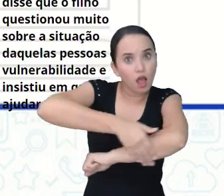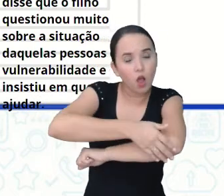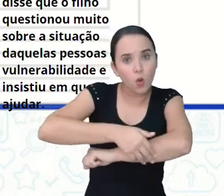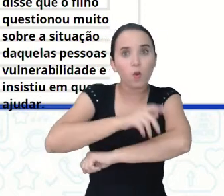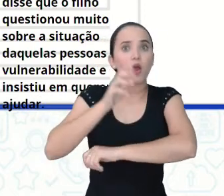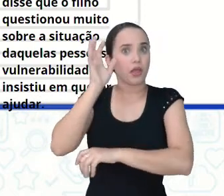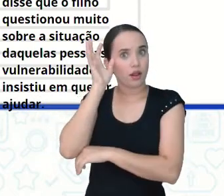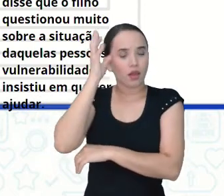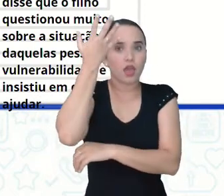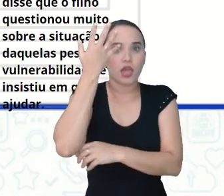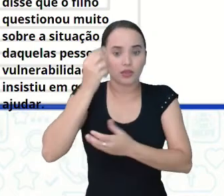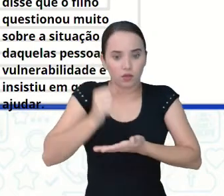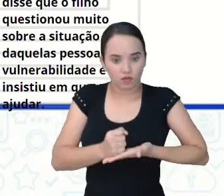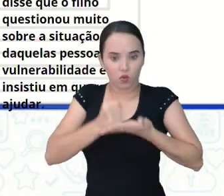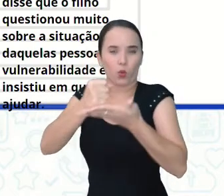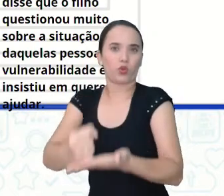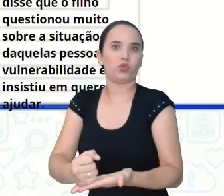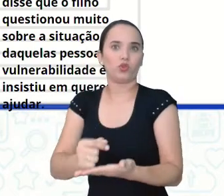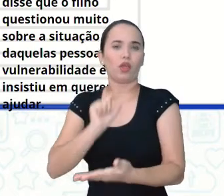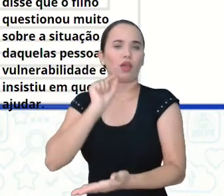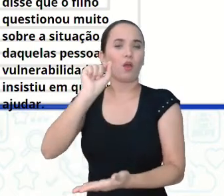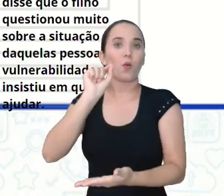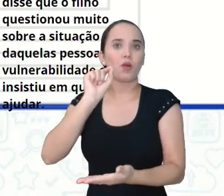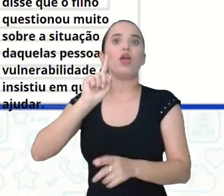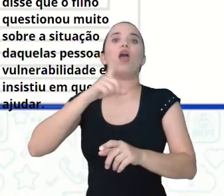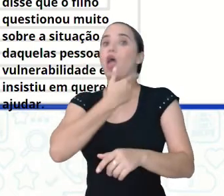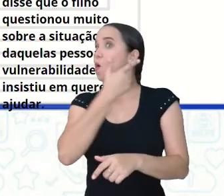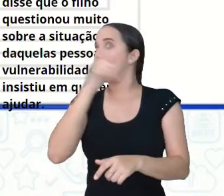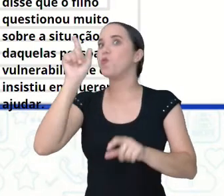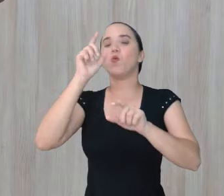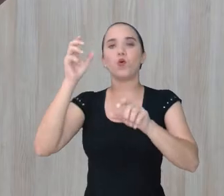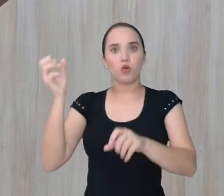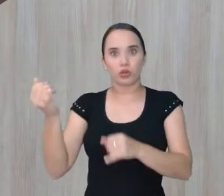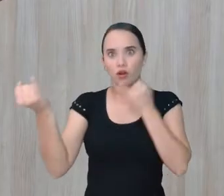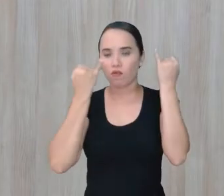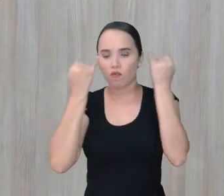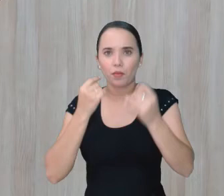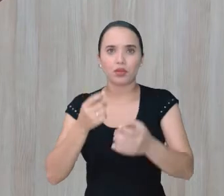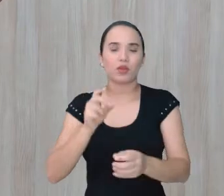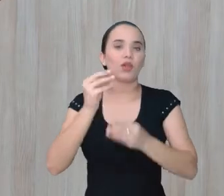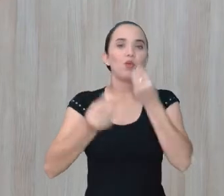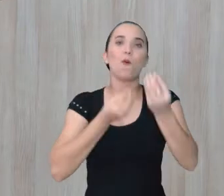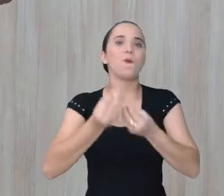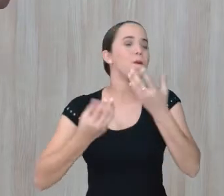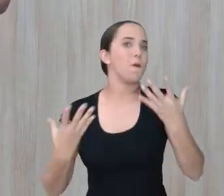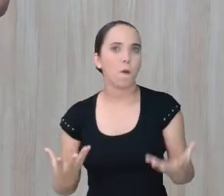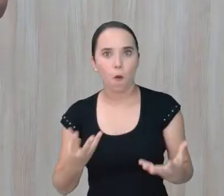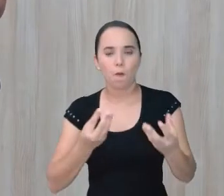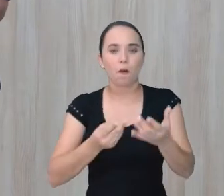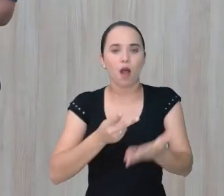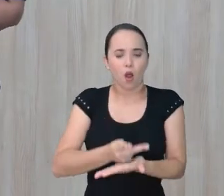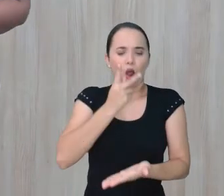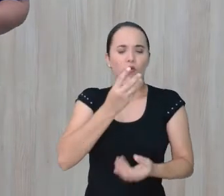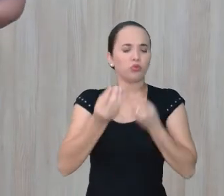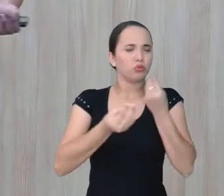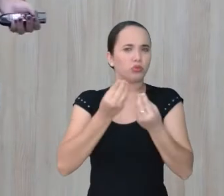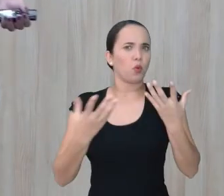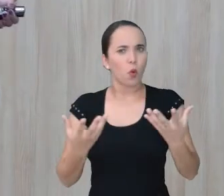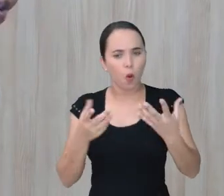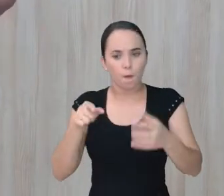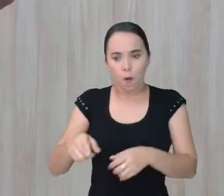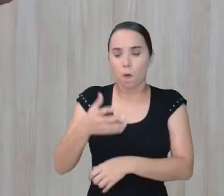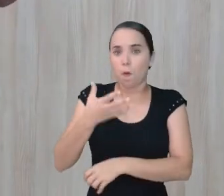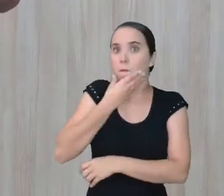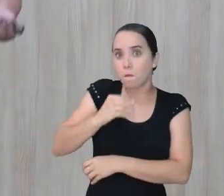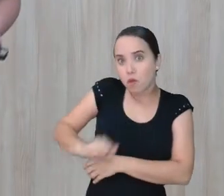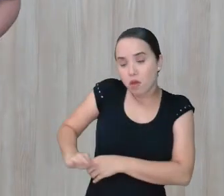uma informação ele está te dando, ele está dando o como. Como aconteceu? Ele se sensibilizou. Por